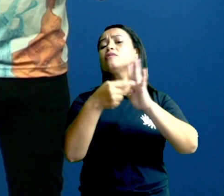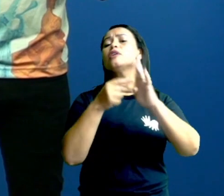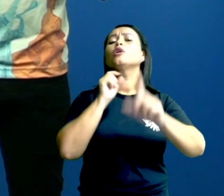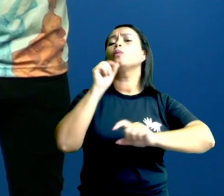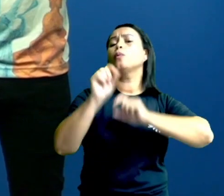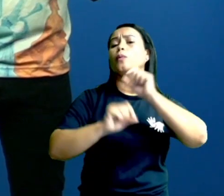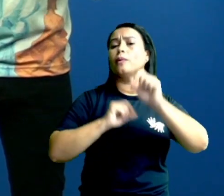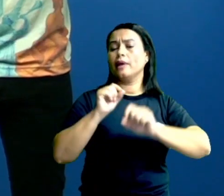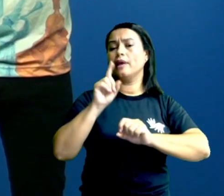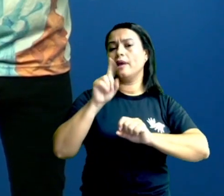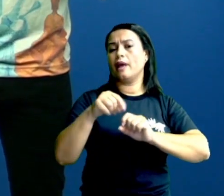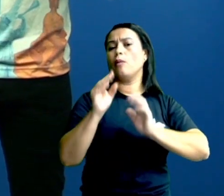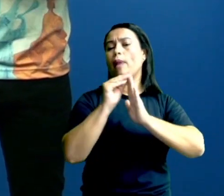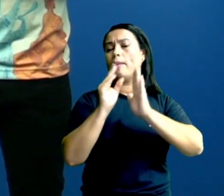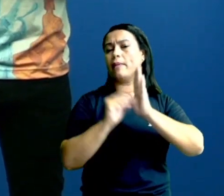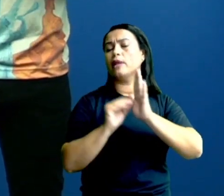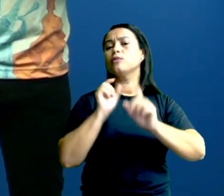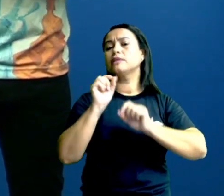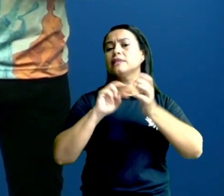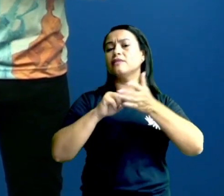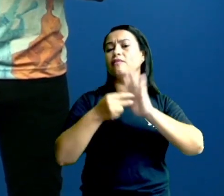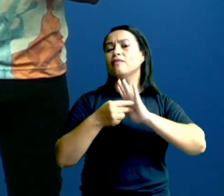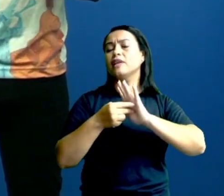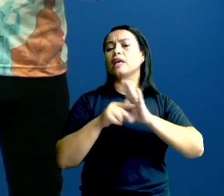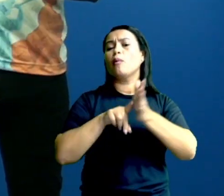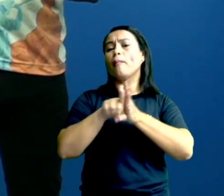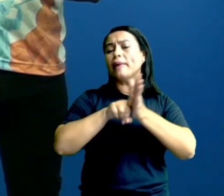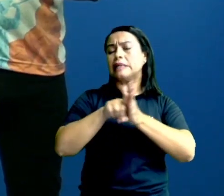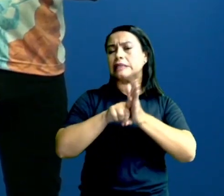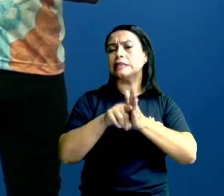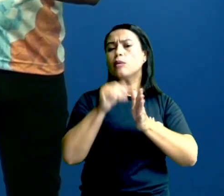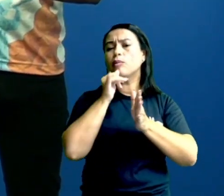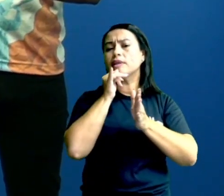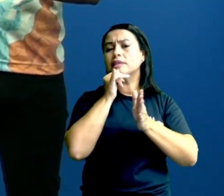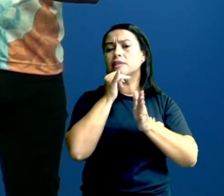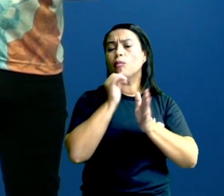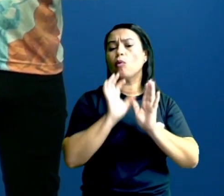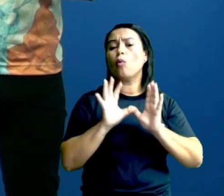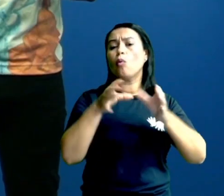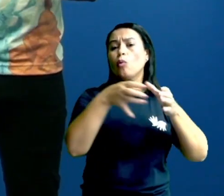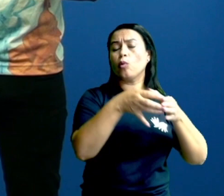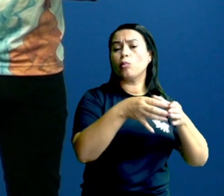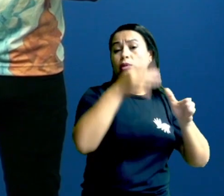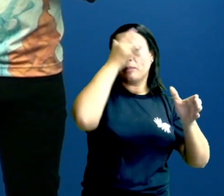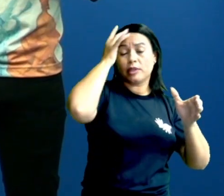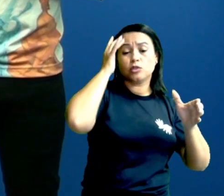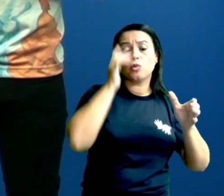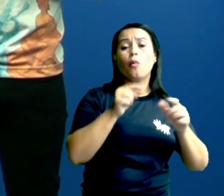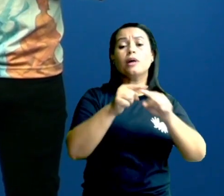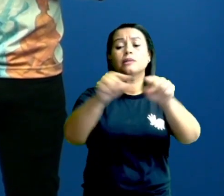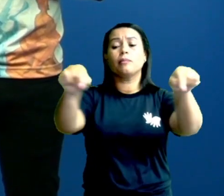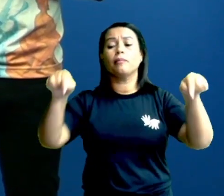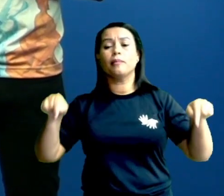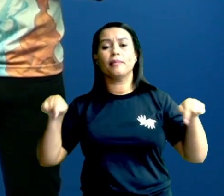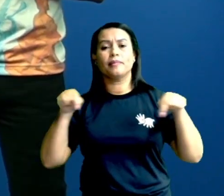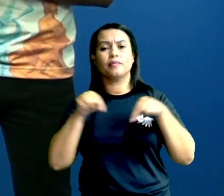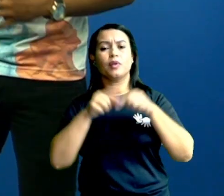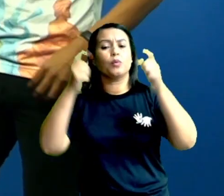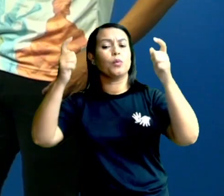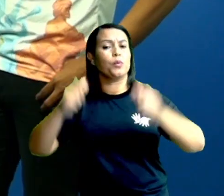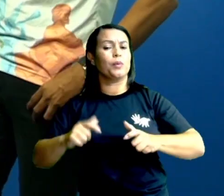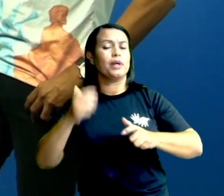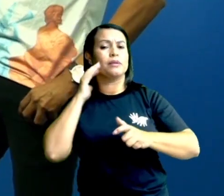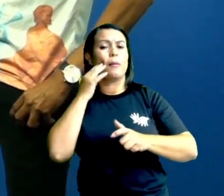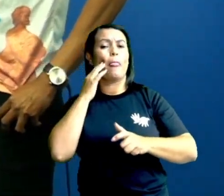um um dado que a gente vai conseguir a partir da divisão do número de habitantes pela extensão territorial de um